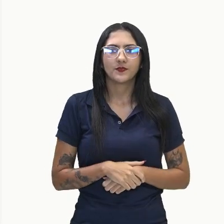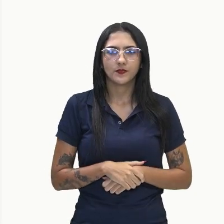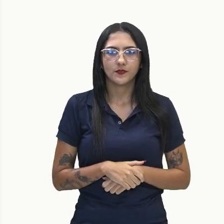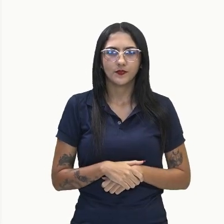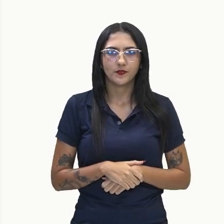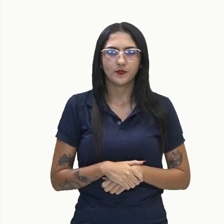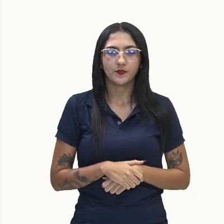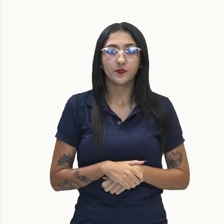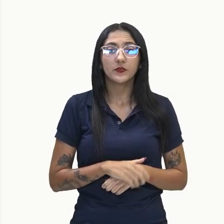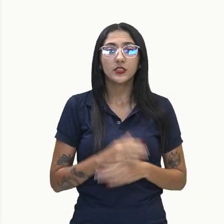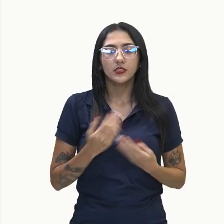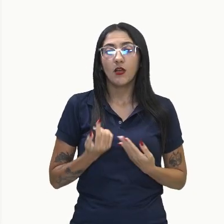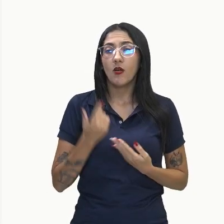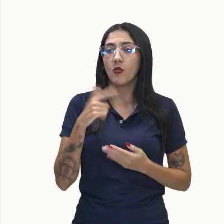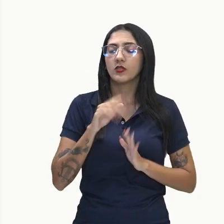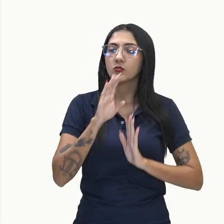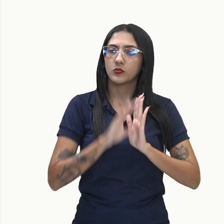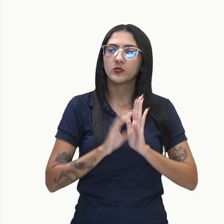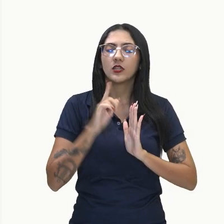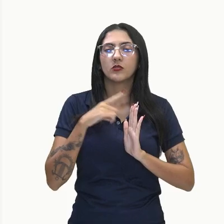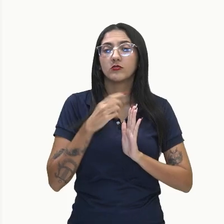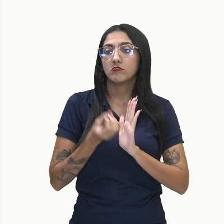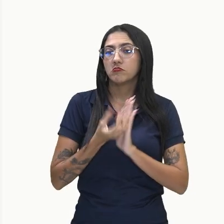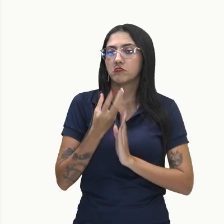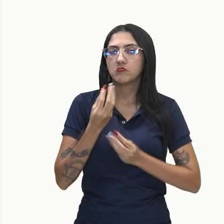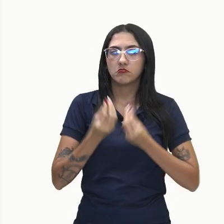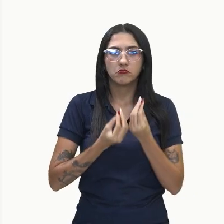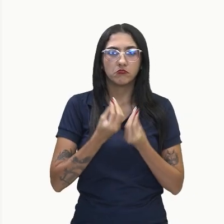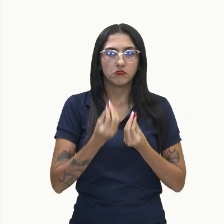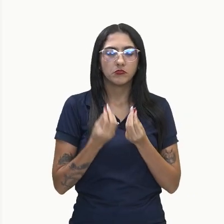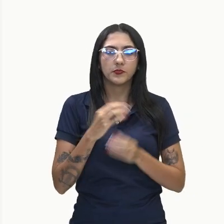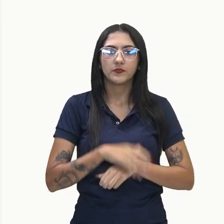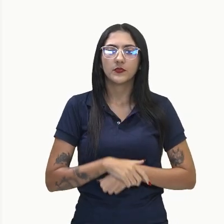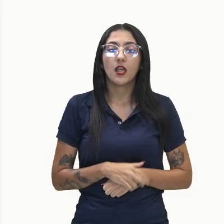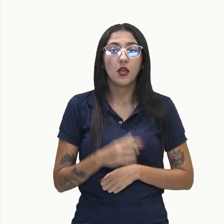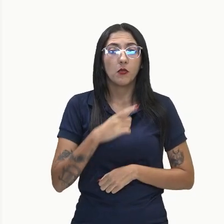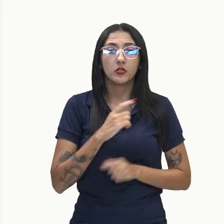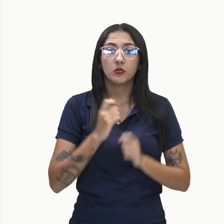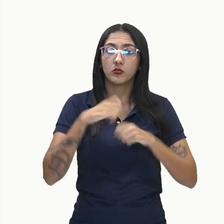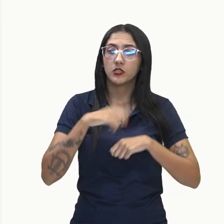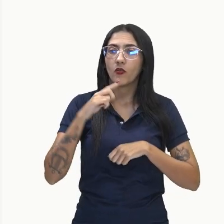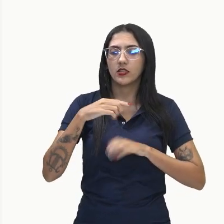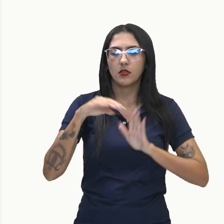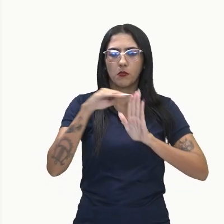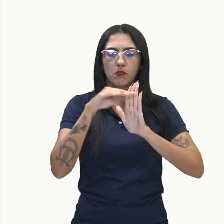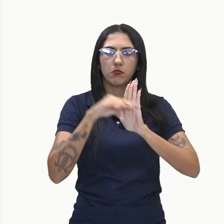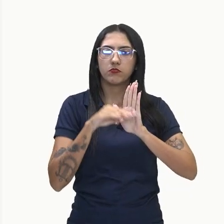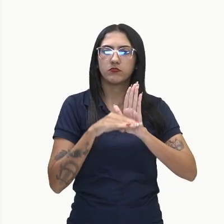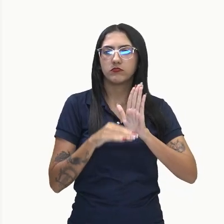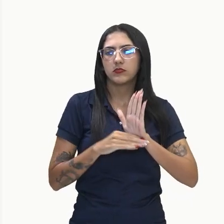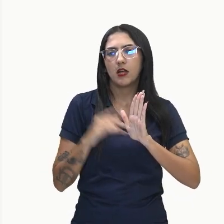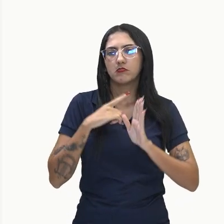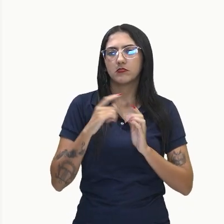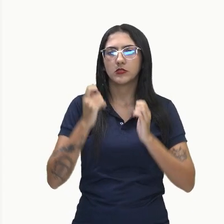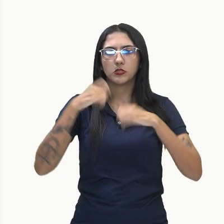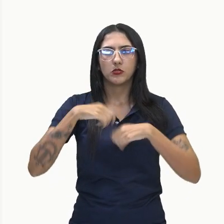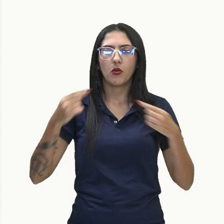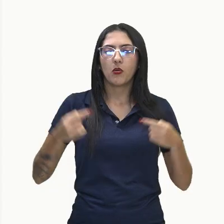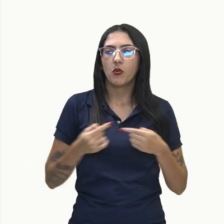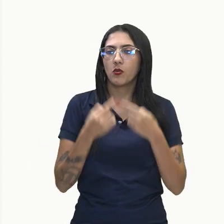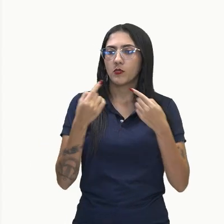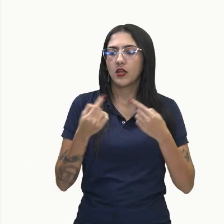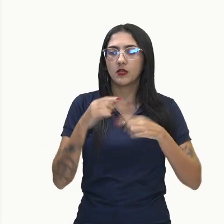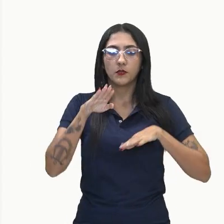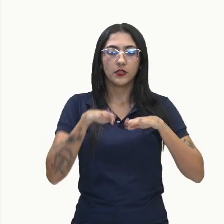fusos horários, eles existem aqui justamente para essa padronização, para padronizar a